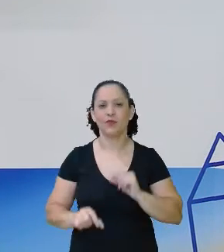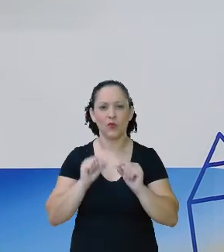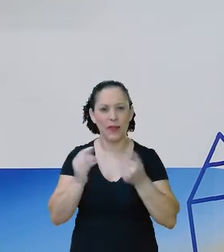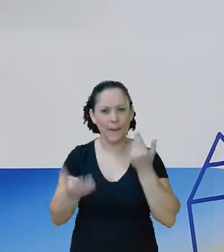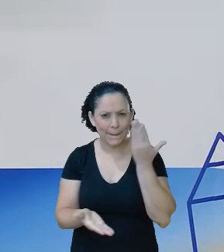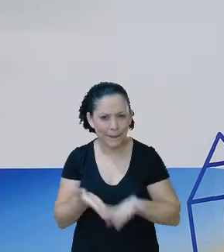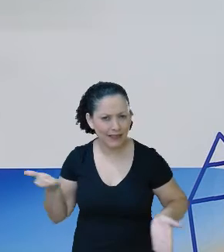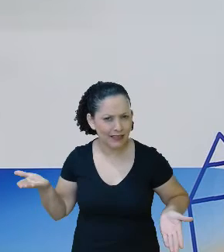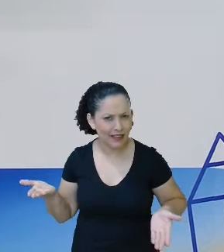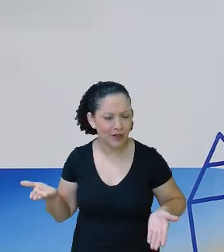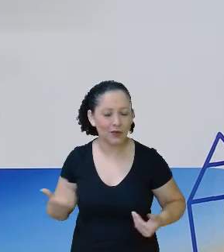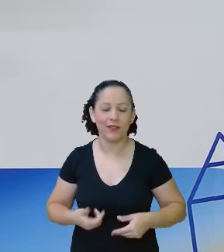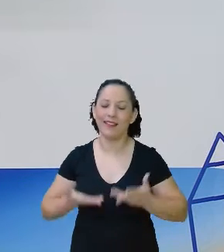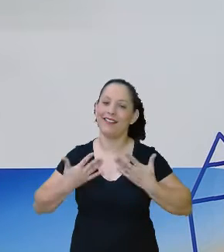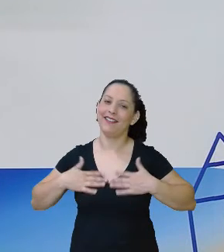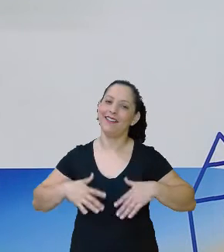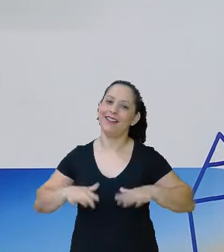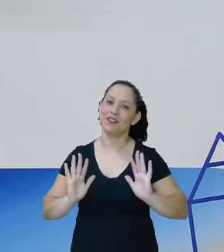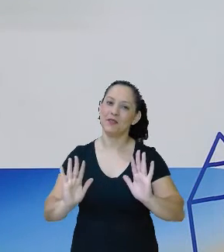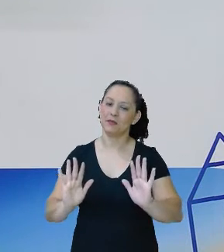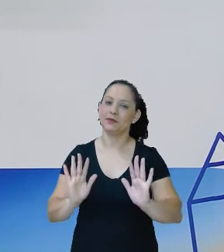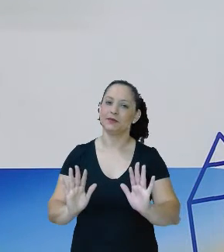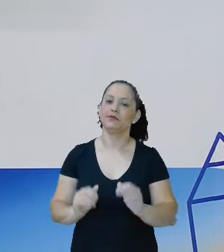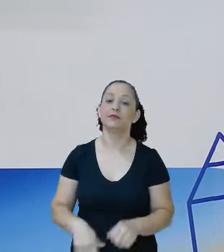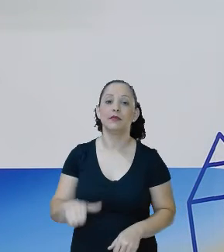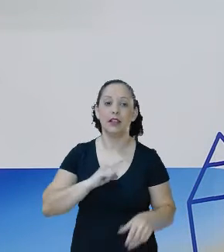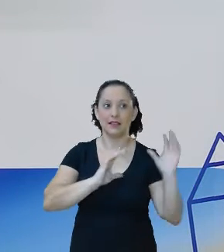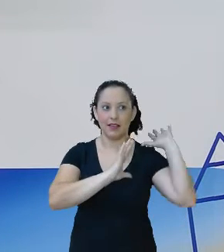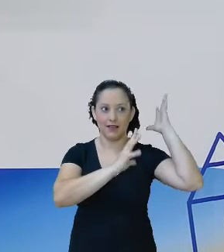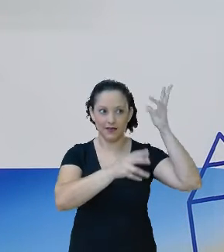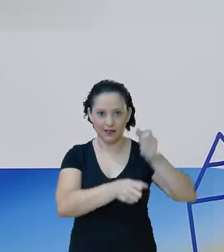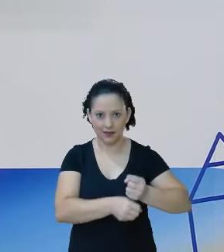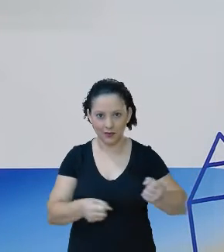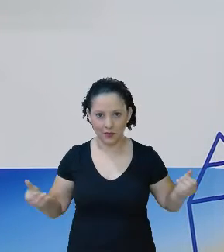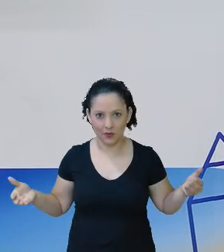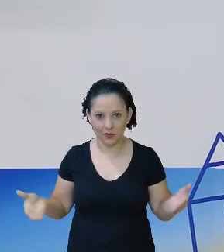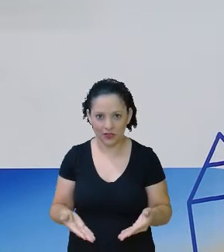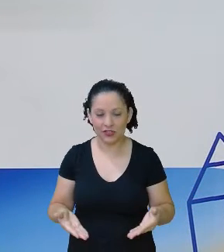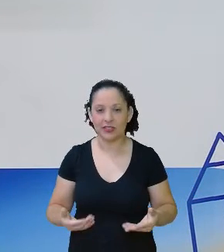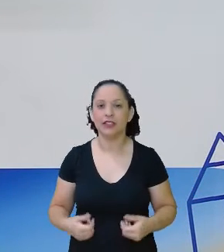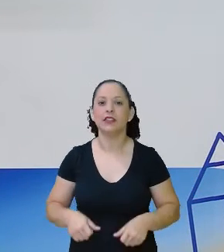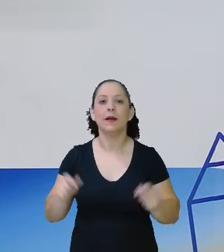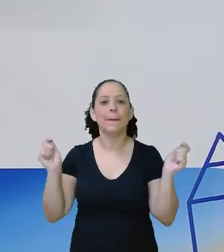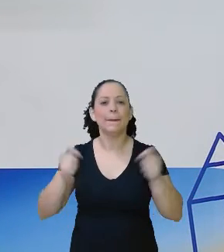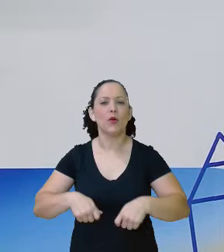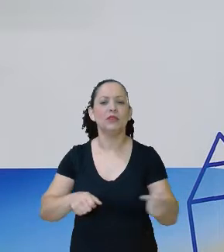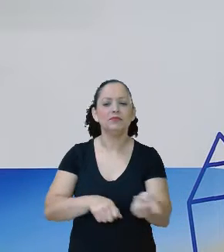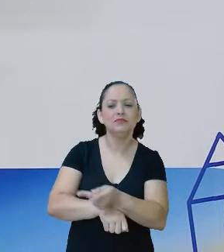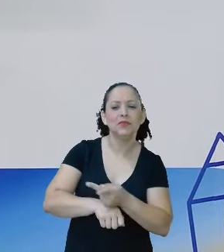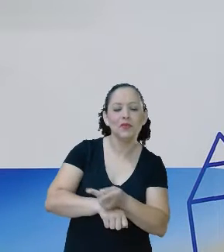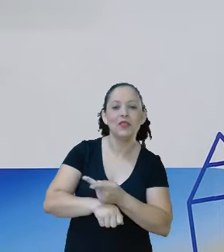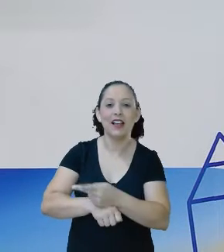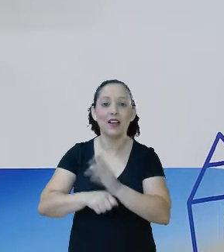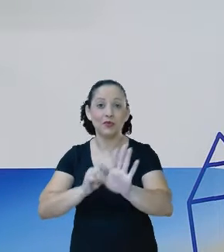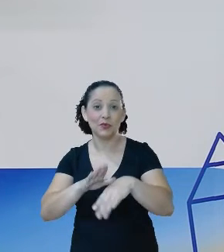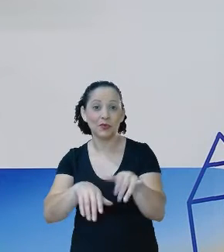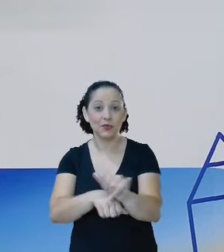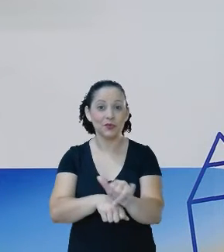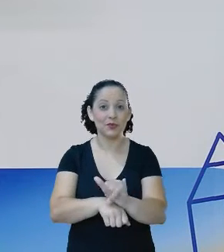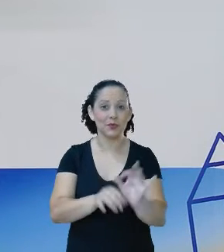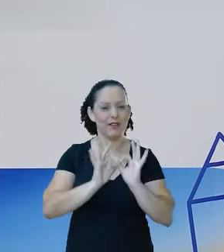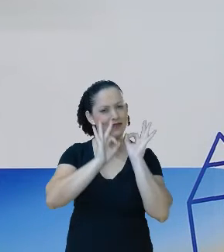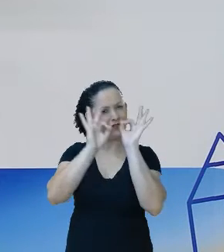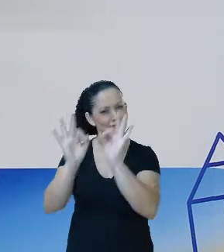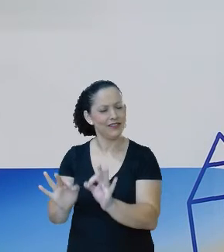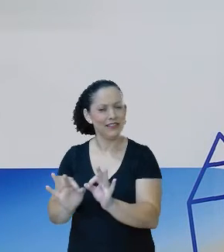Perdeu a aula de ontem? Se preocupa não. Além dessa revisão de hoje, você vai lá no YouTube, procura a aula de ontem, assiste.